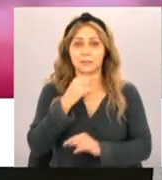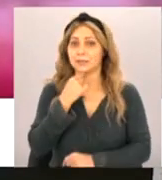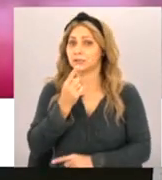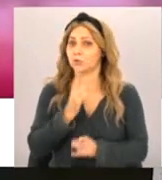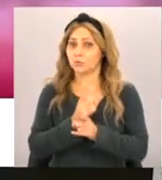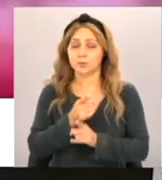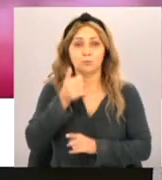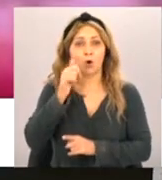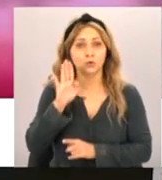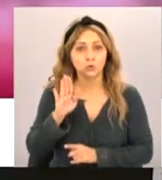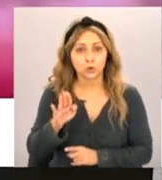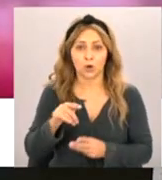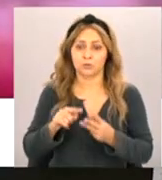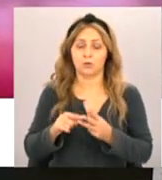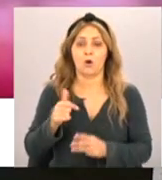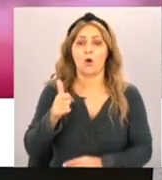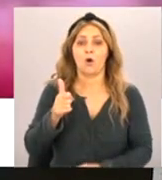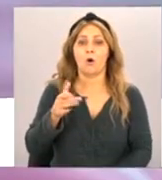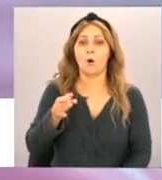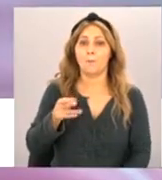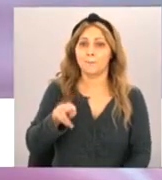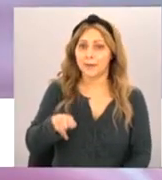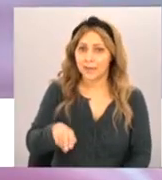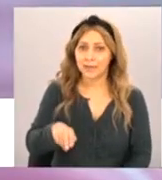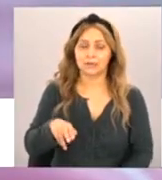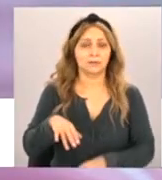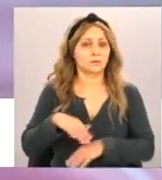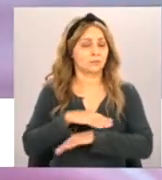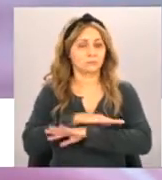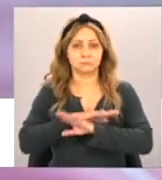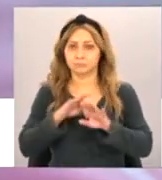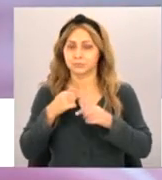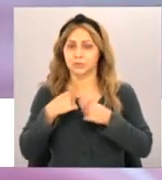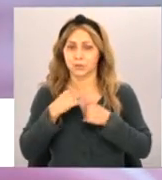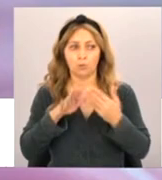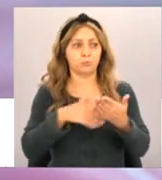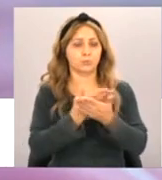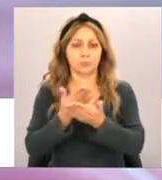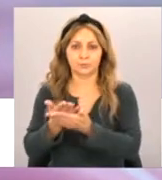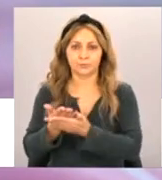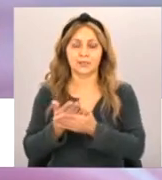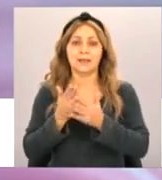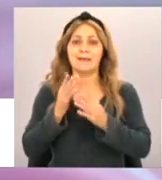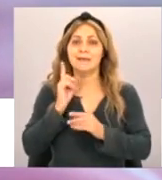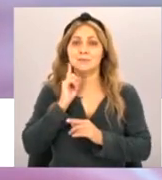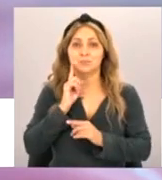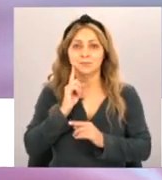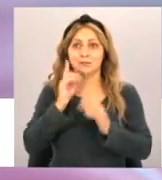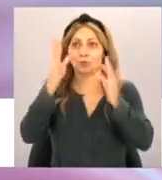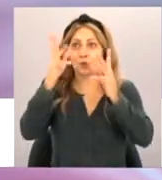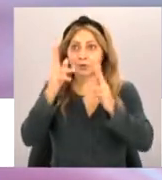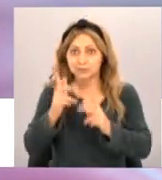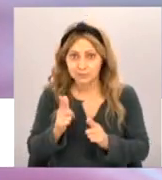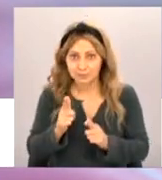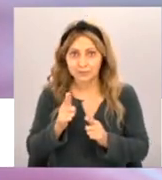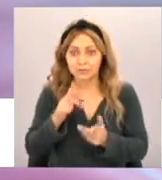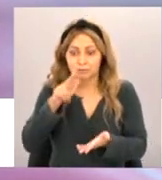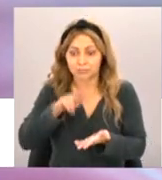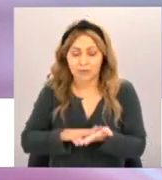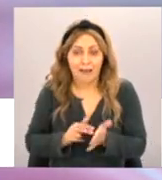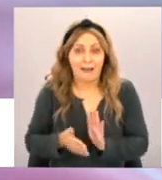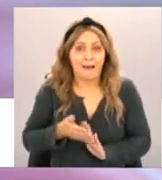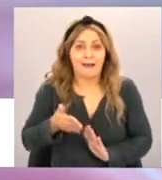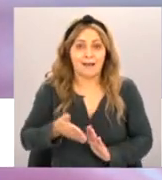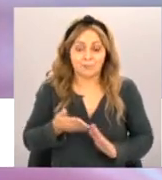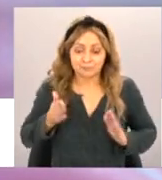Souza alpevi e ao ponto também nós precisamos certamente ter um orçamento rapidamente Portugal não pode continuar a viver dessa